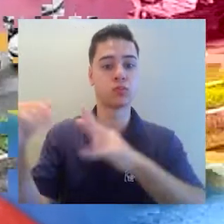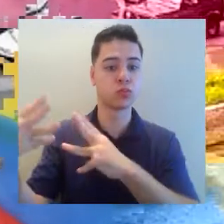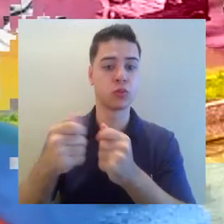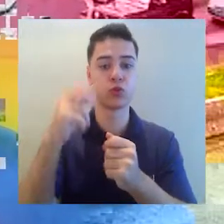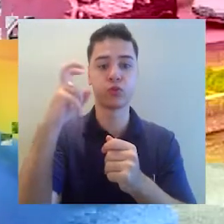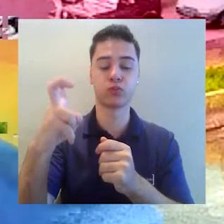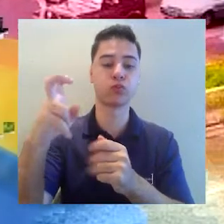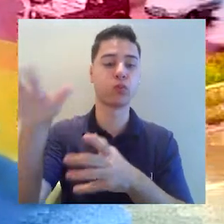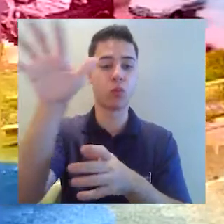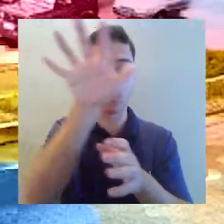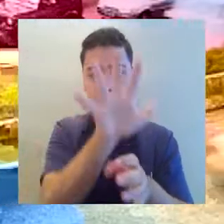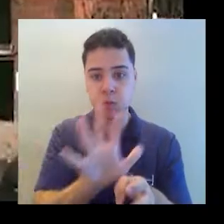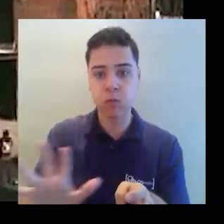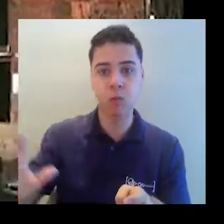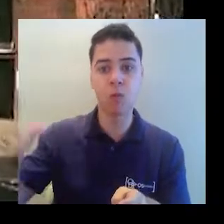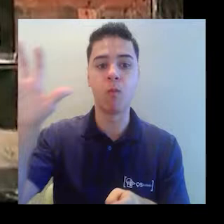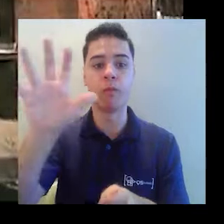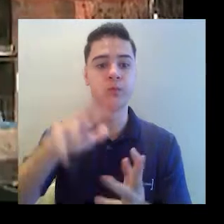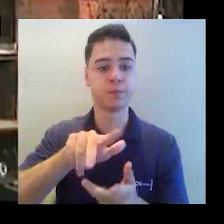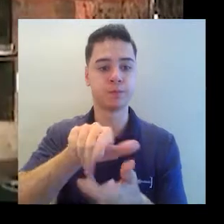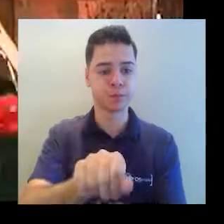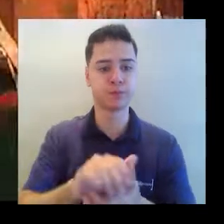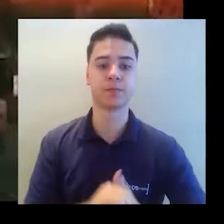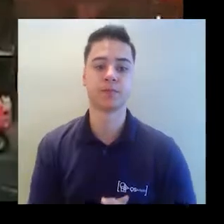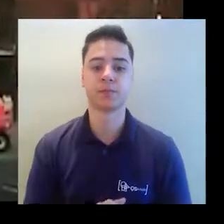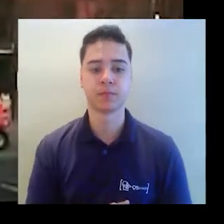obras produzidas nos 5 continentes.